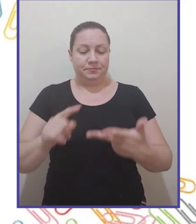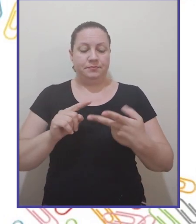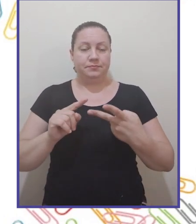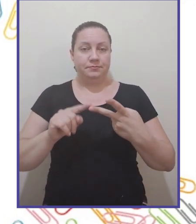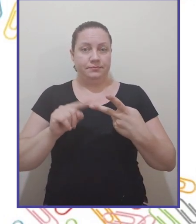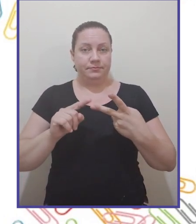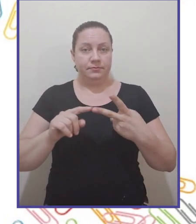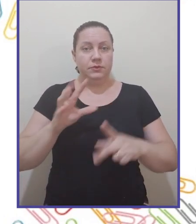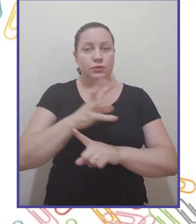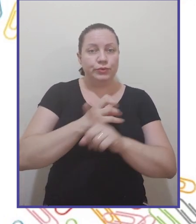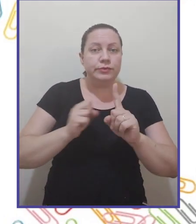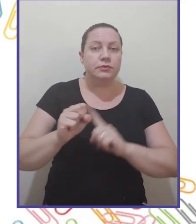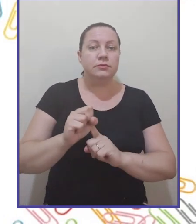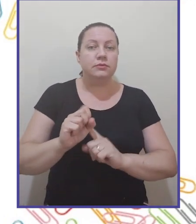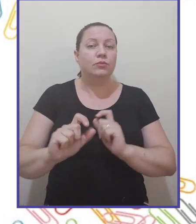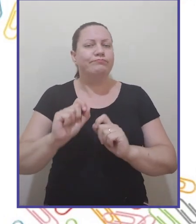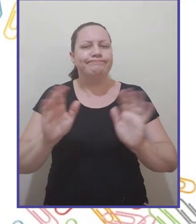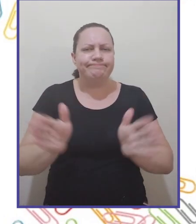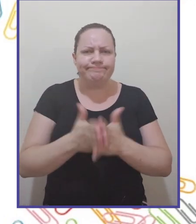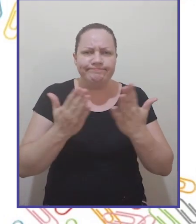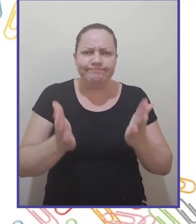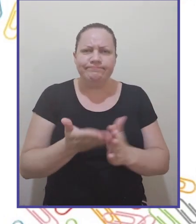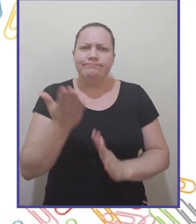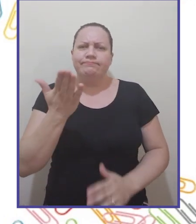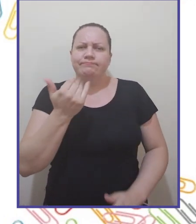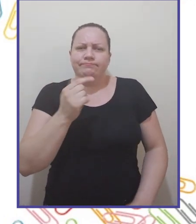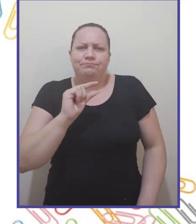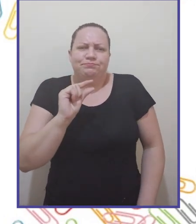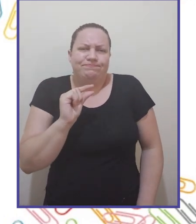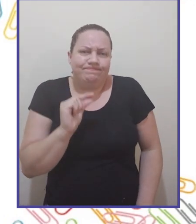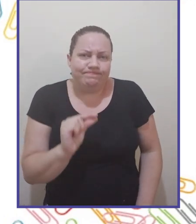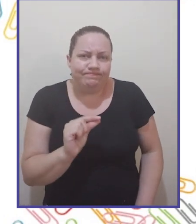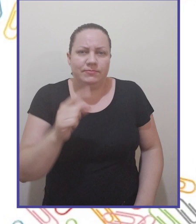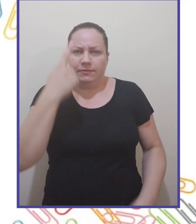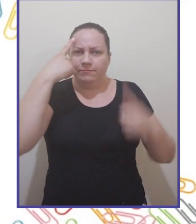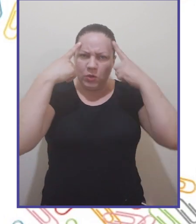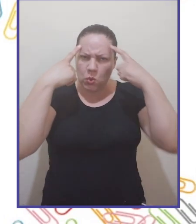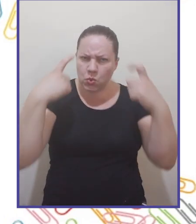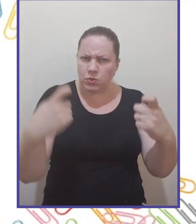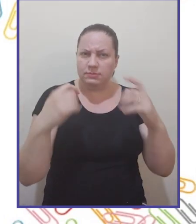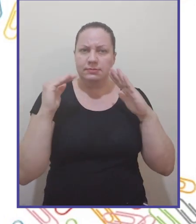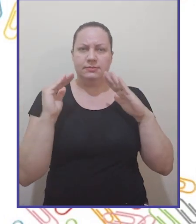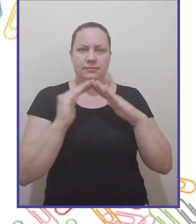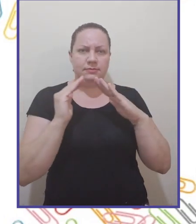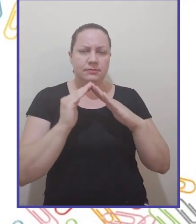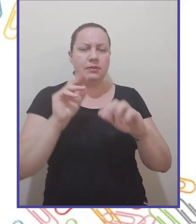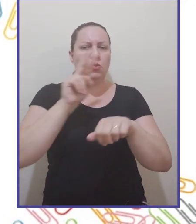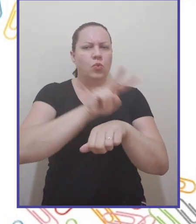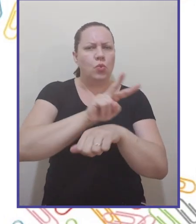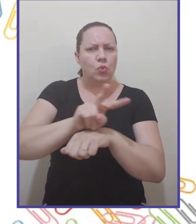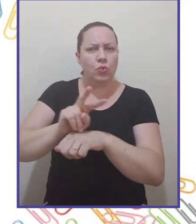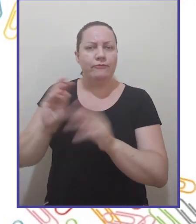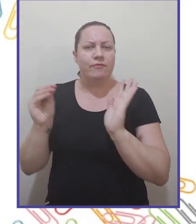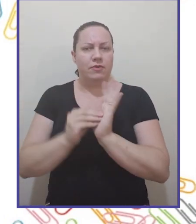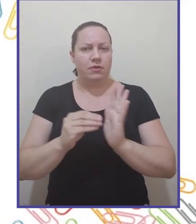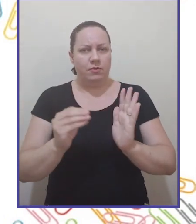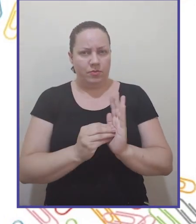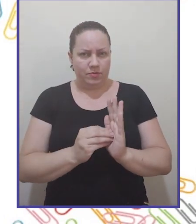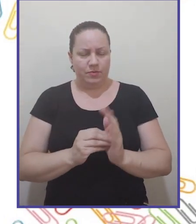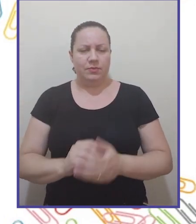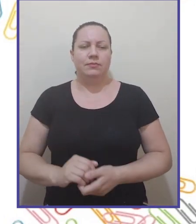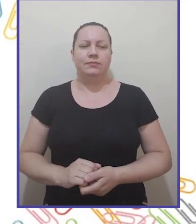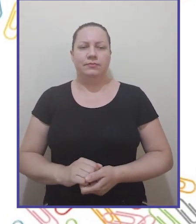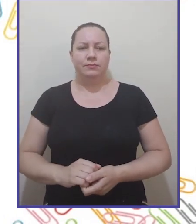Sociais, que são a pobreza, a desnutrição materna, a violência doméstica, a falta de cuidados pré-natais.